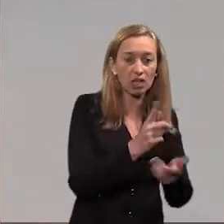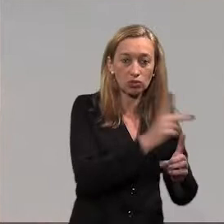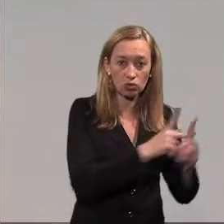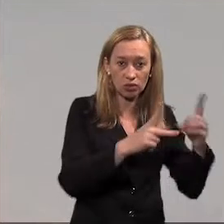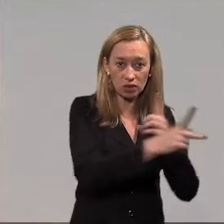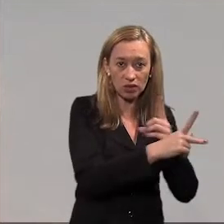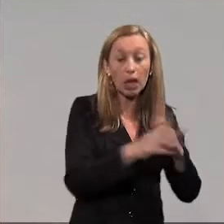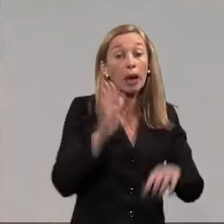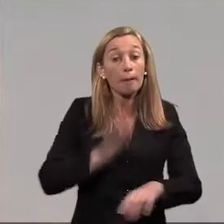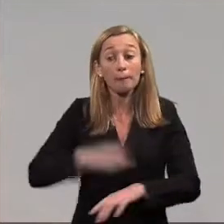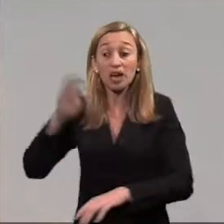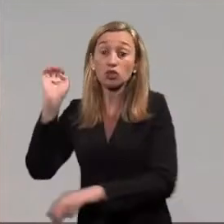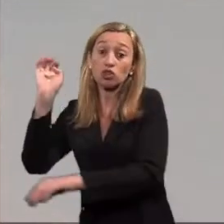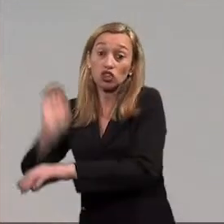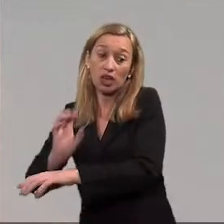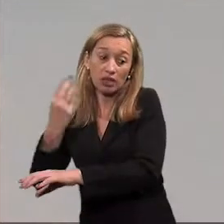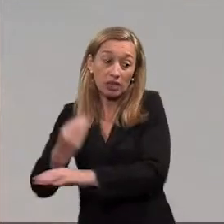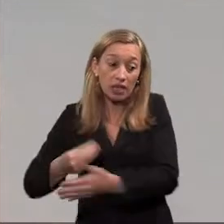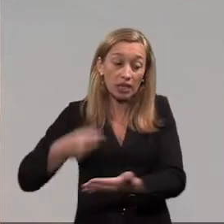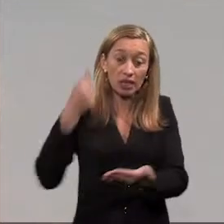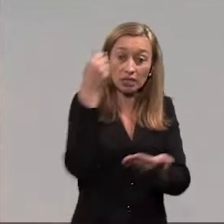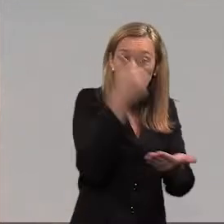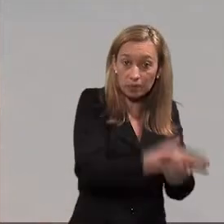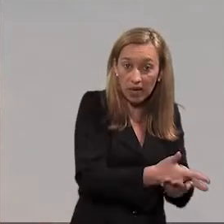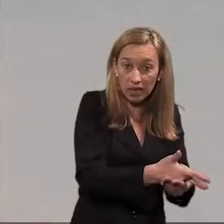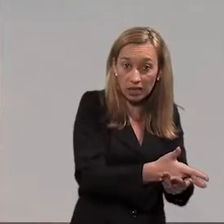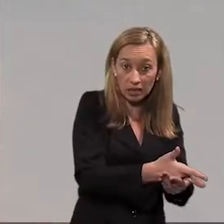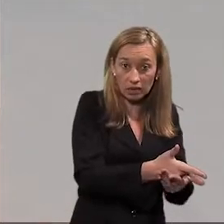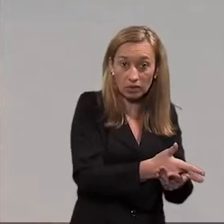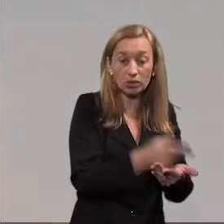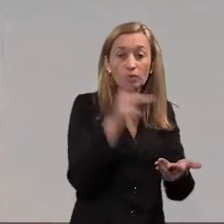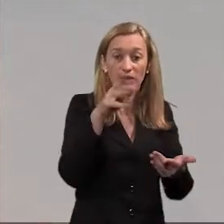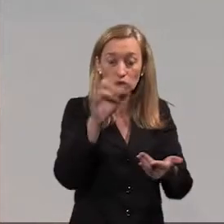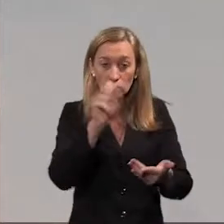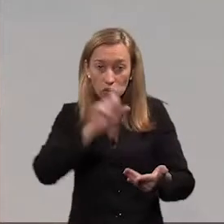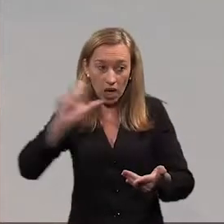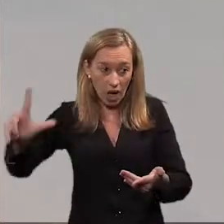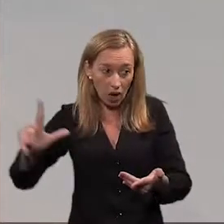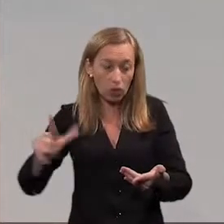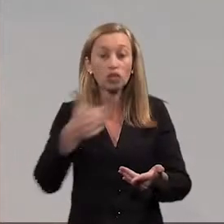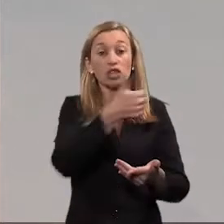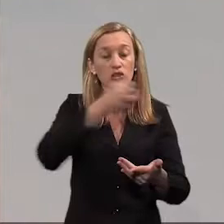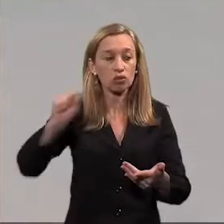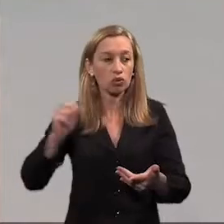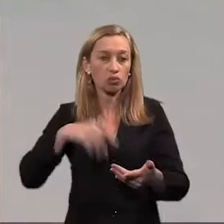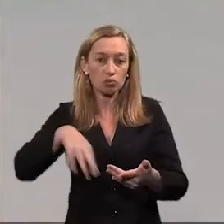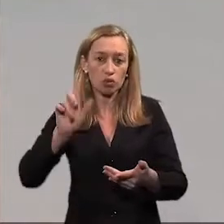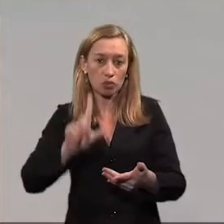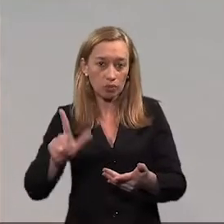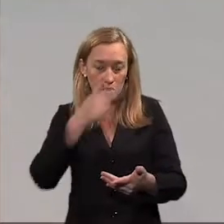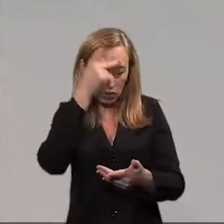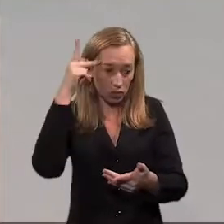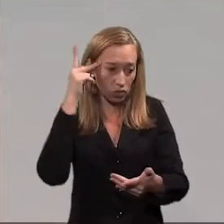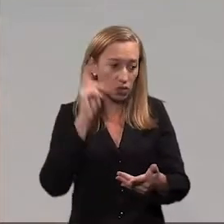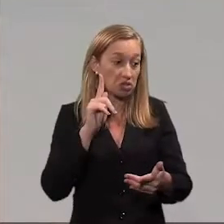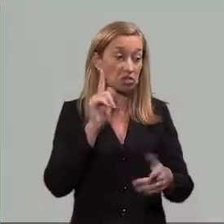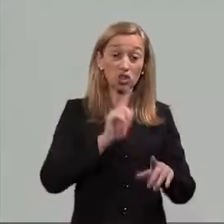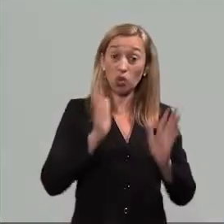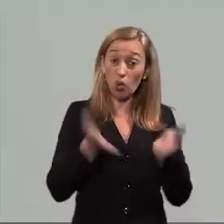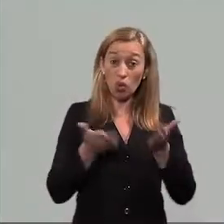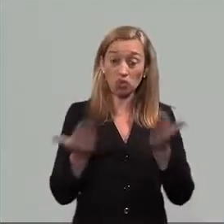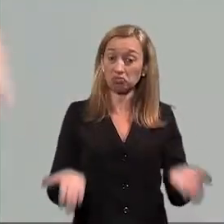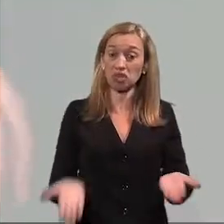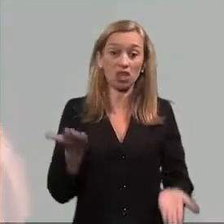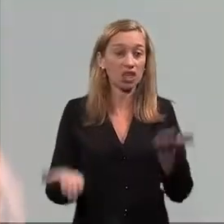Previdência, mais o que o Estado estaria dando como parte da sua contribuição patronal por esses 18 mil servidores, que hoje não entra mais